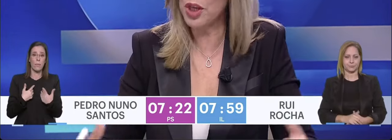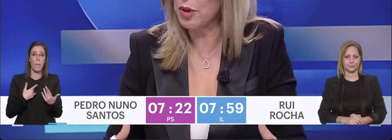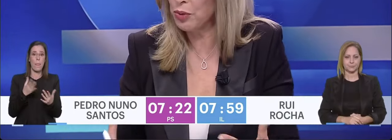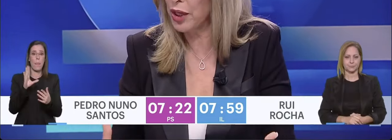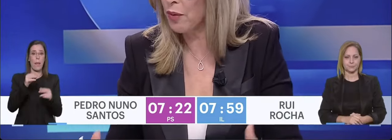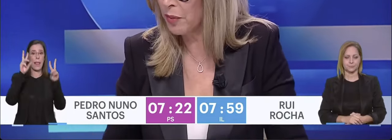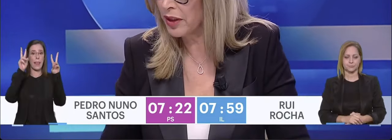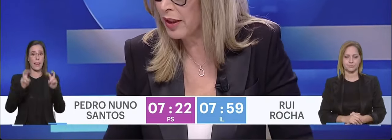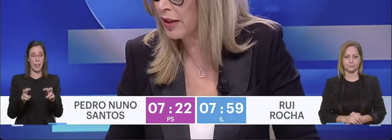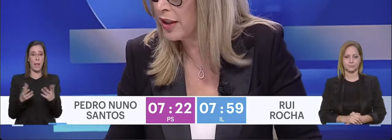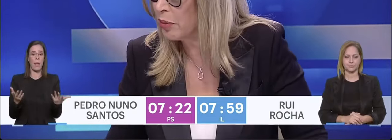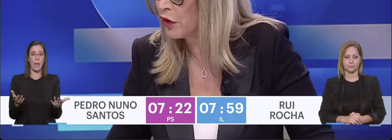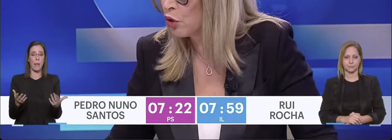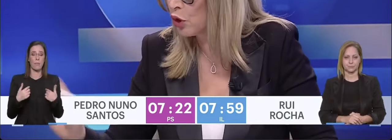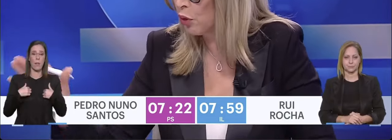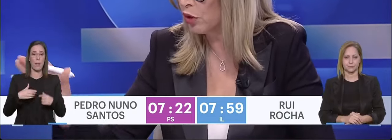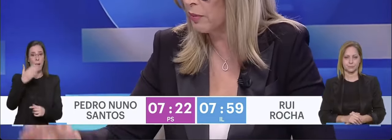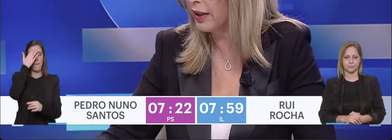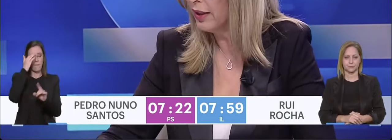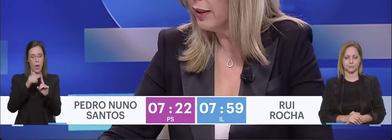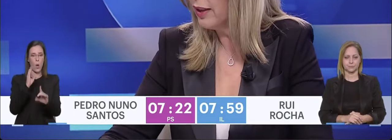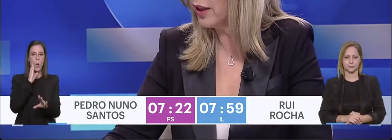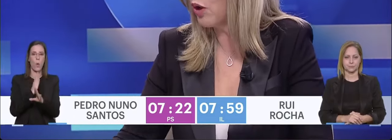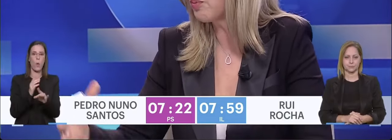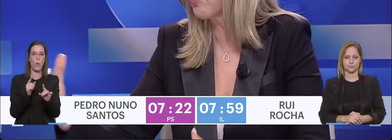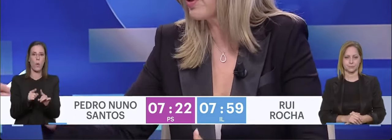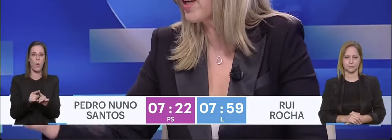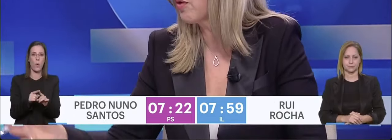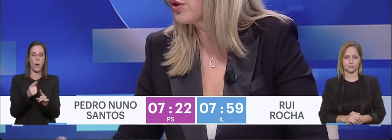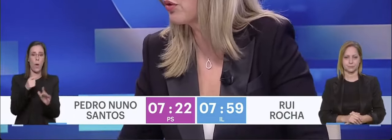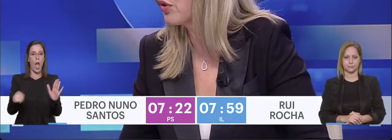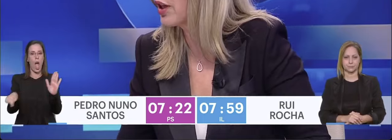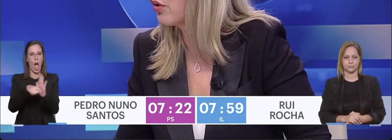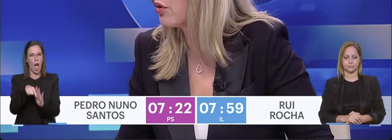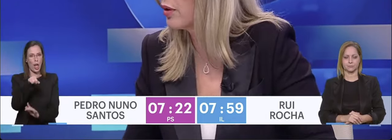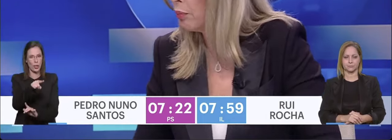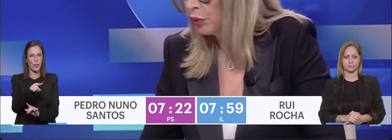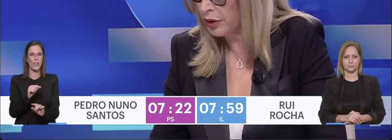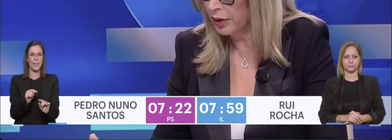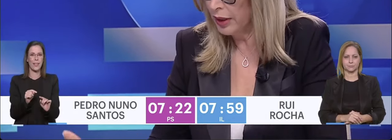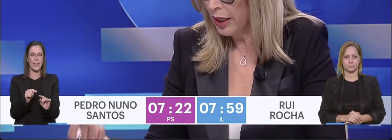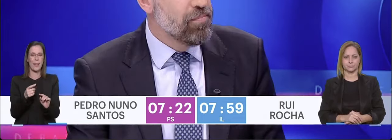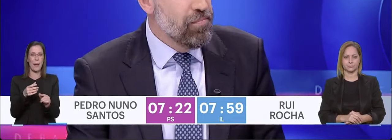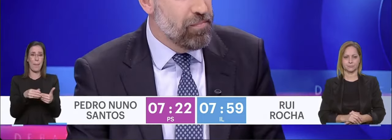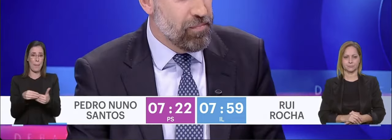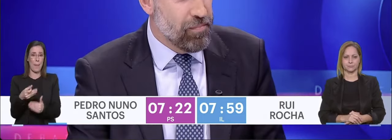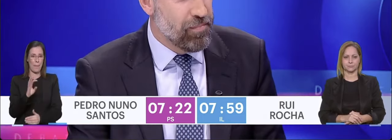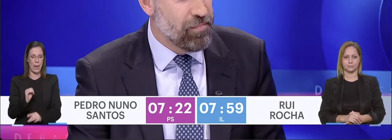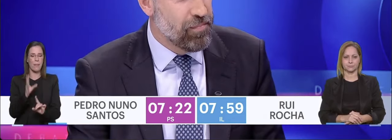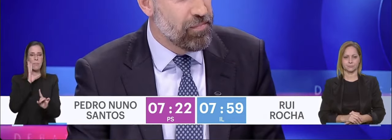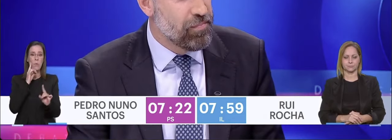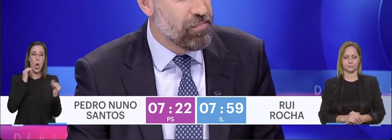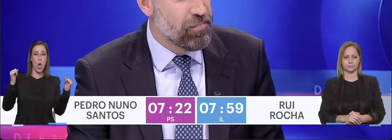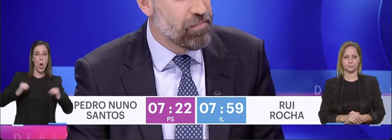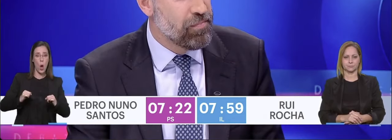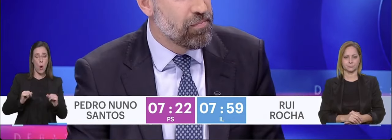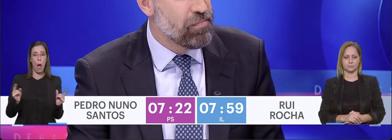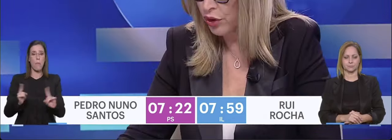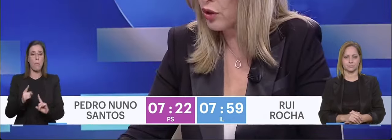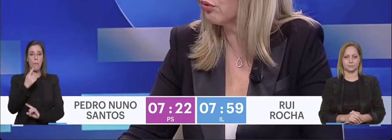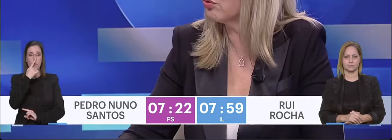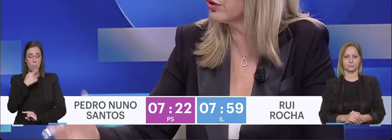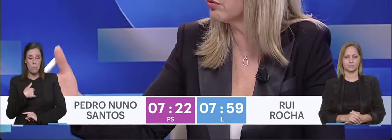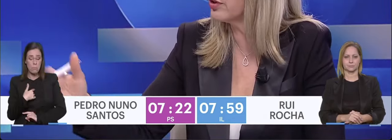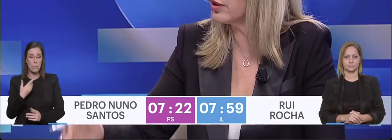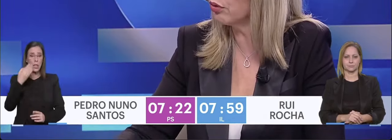lançar pelo menos os temas porque tenho obviamente aqui previstos mas uma última eh quase provocação a Pedro Nuno Santos eh porque não sei se concordava então ou se estava errado